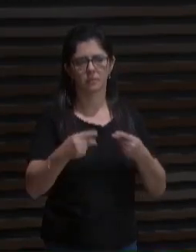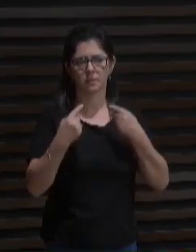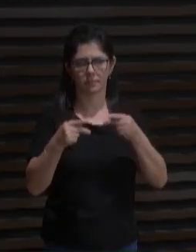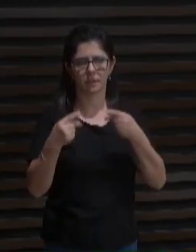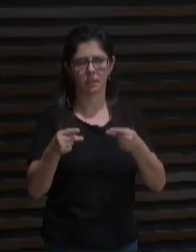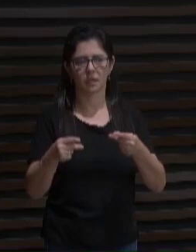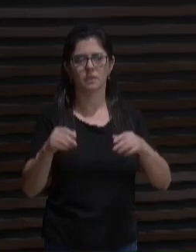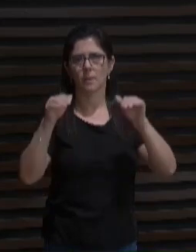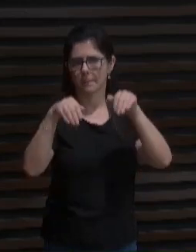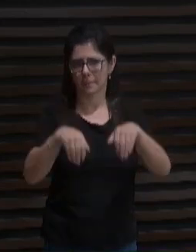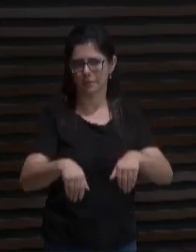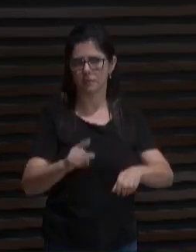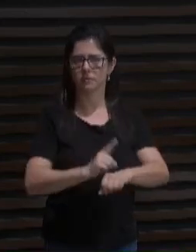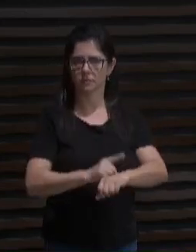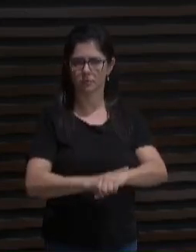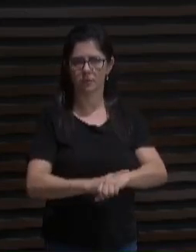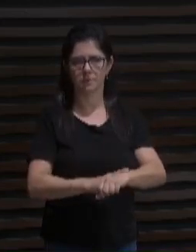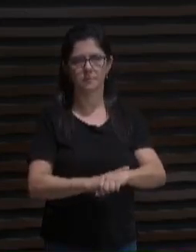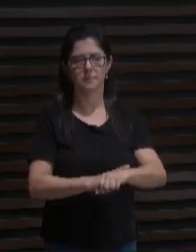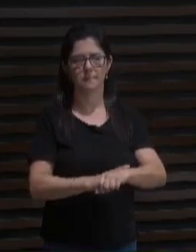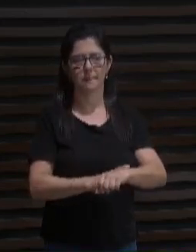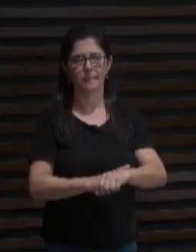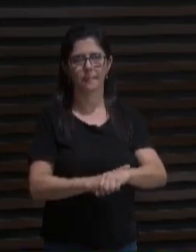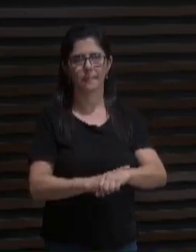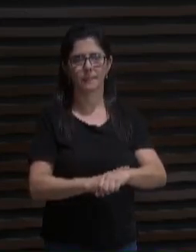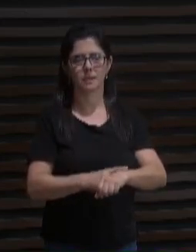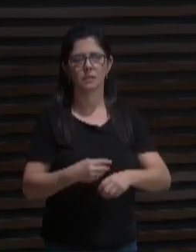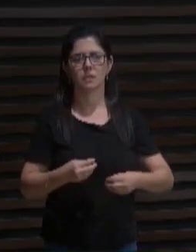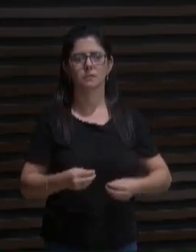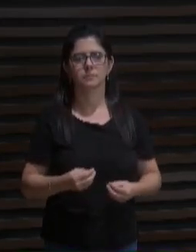negócio pautorar para o lado dos irmãos, da igreja, como é que nós vamos fazer?